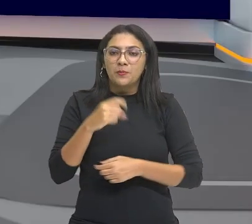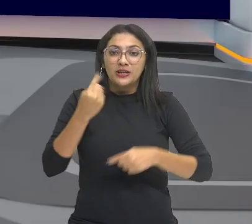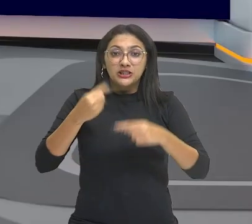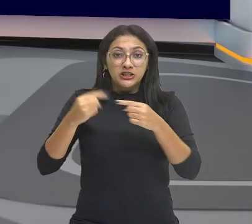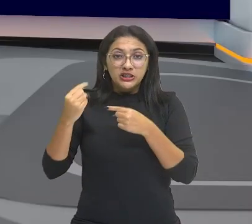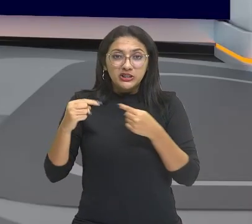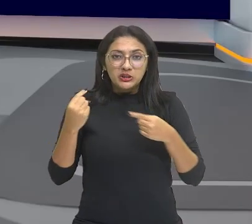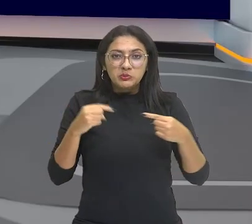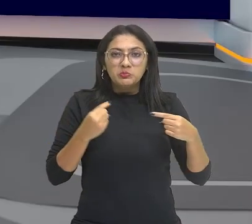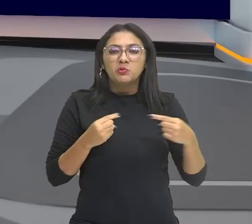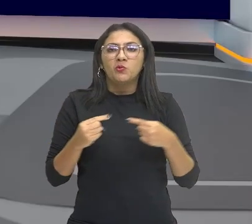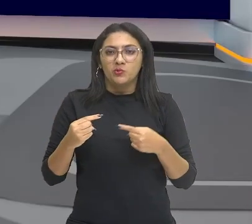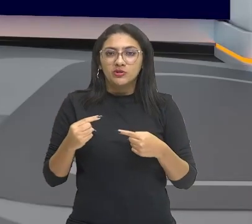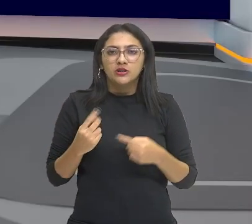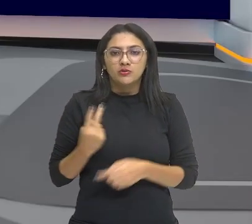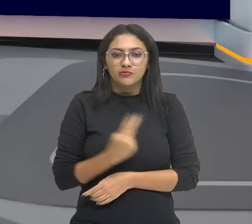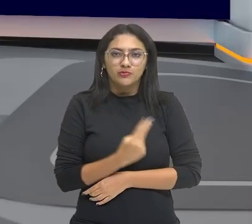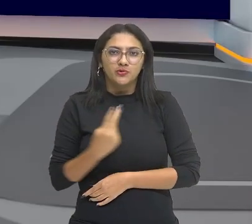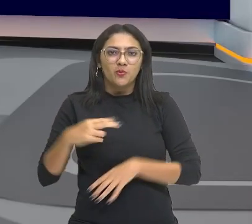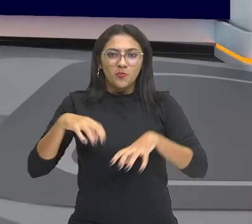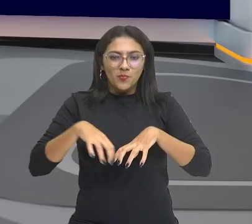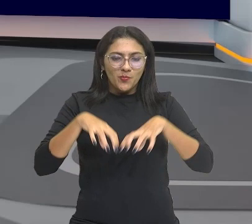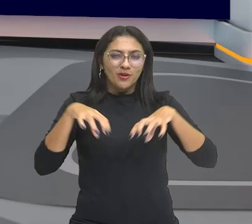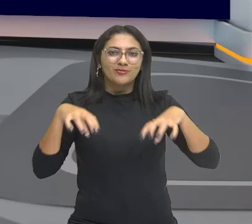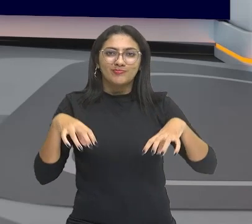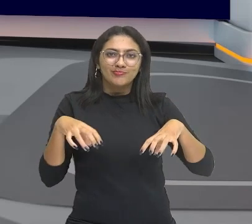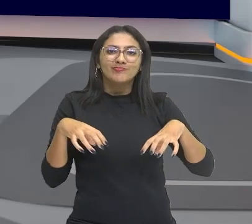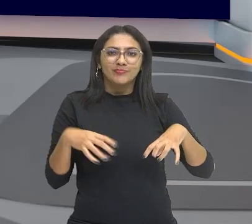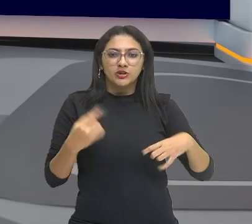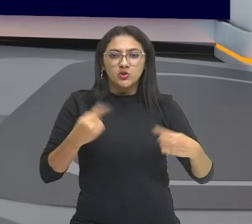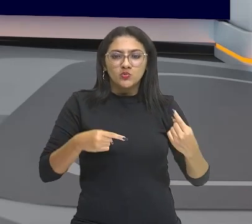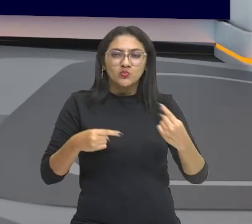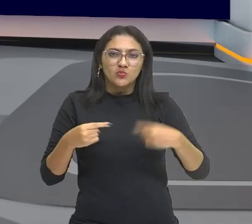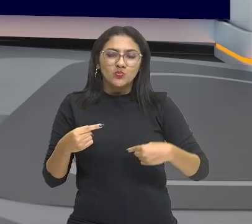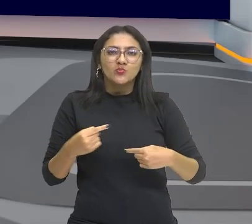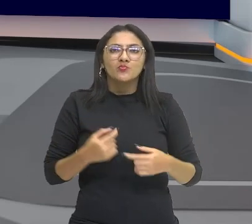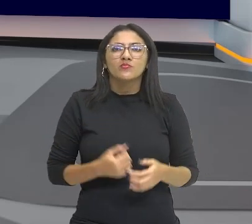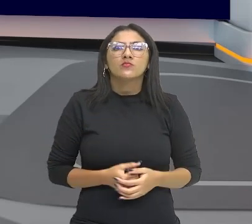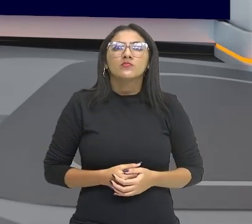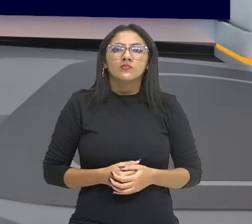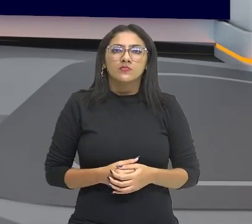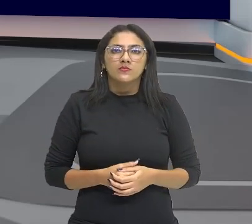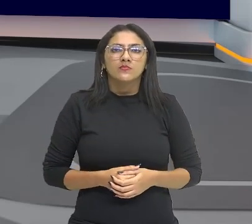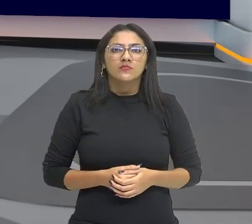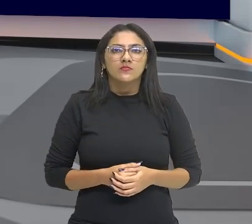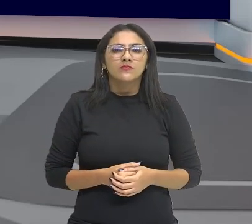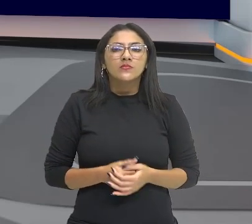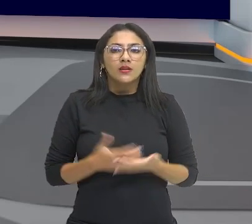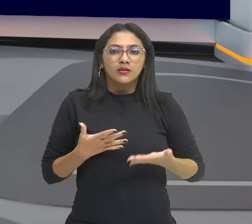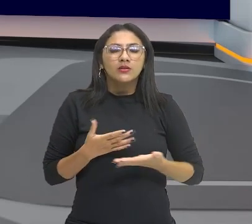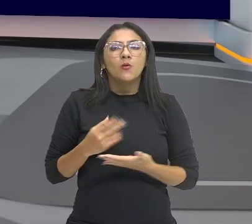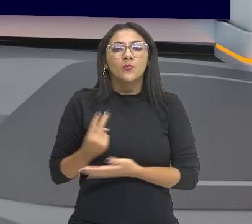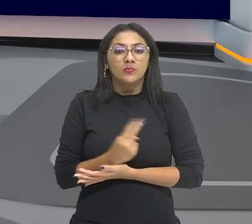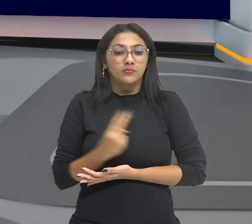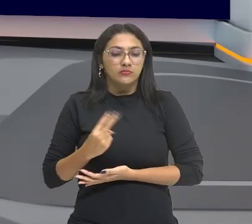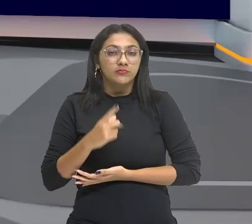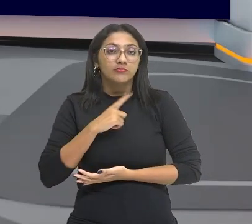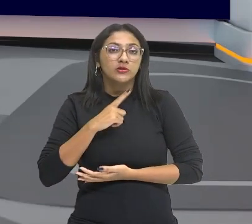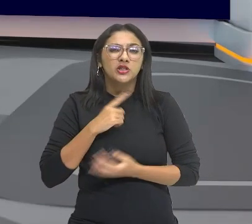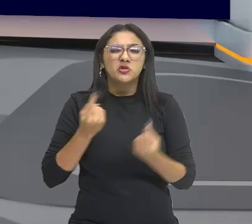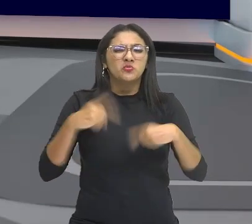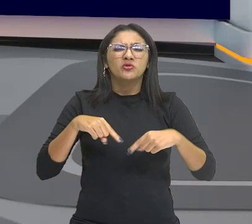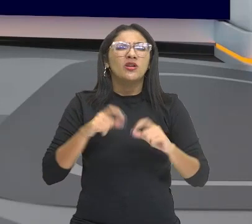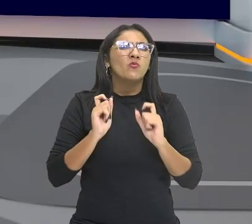verdadeira disputa entre esses dois países, tá? Entre essas potências. Então, elas disputavam ali pelo